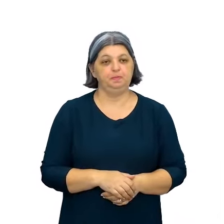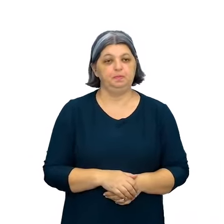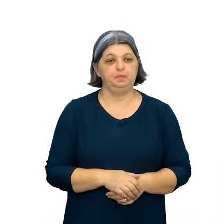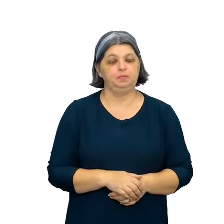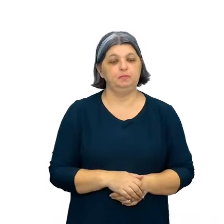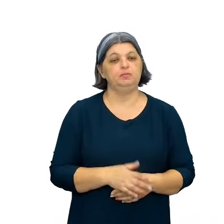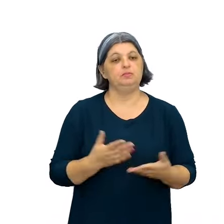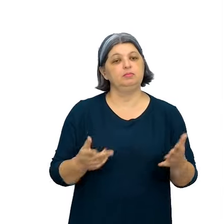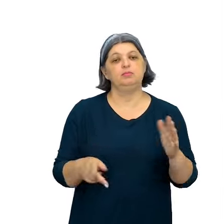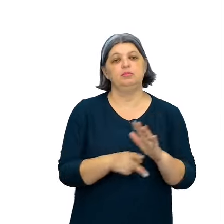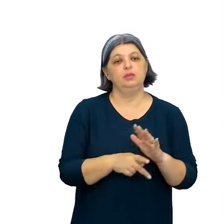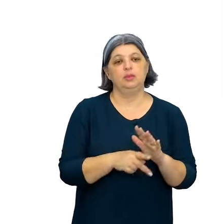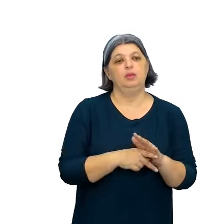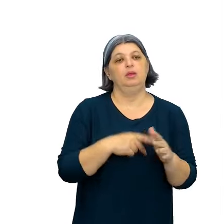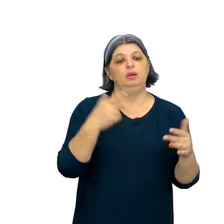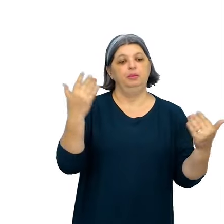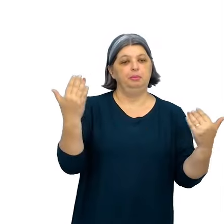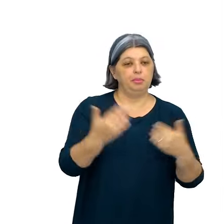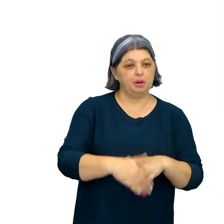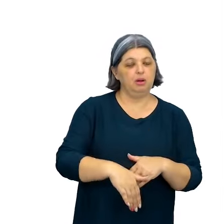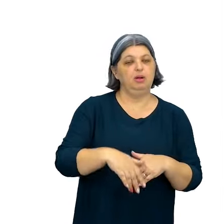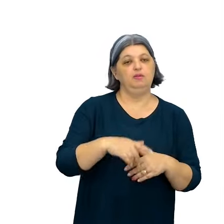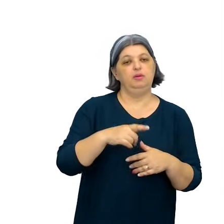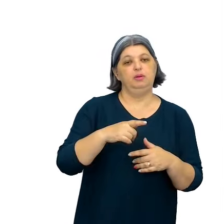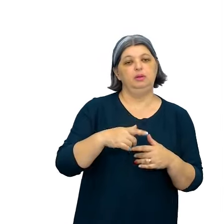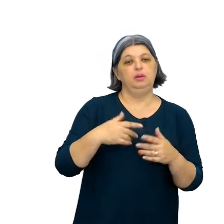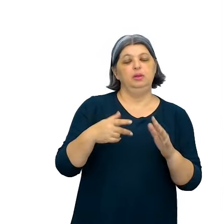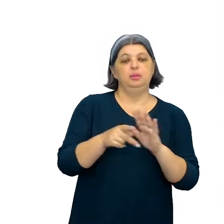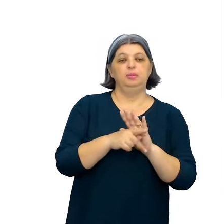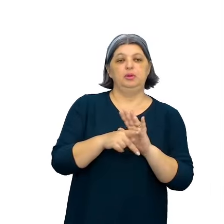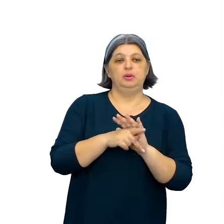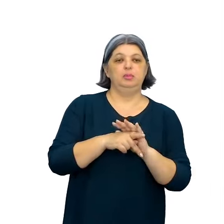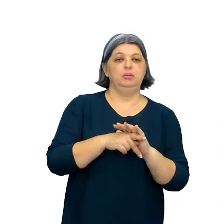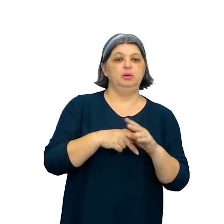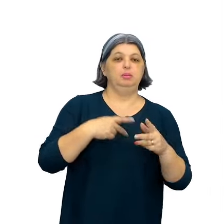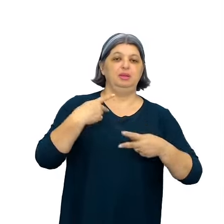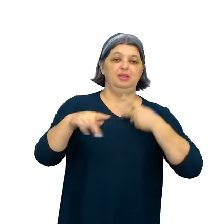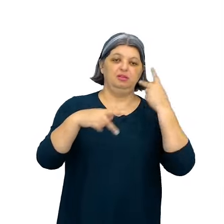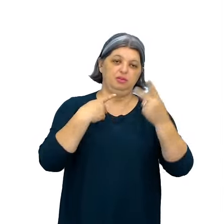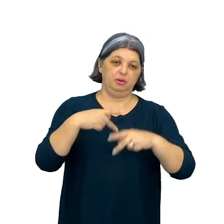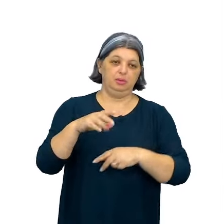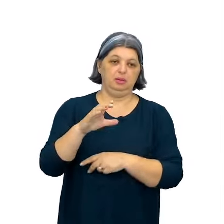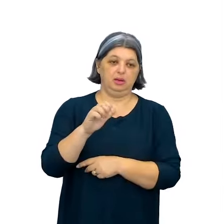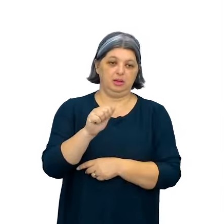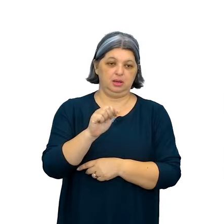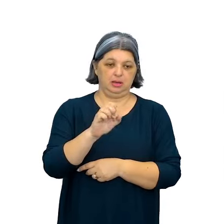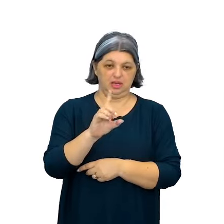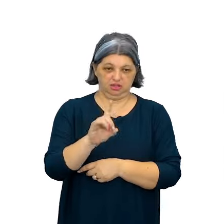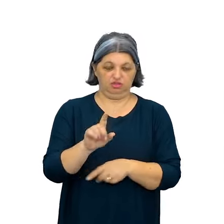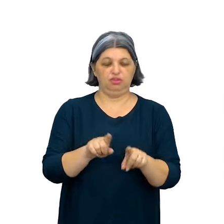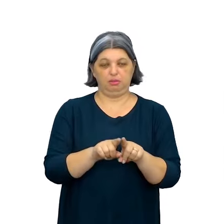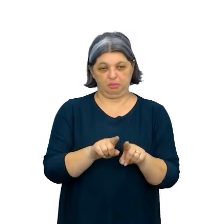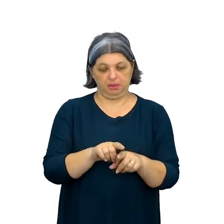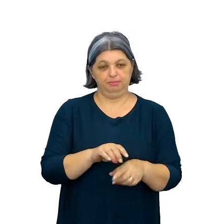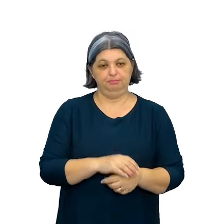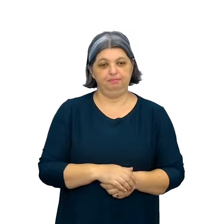Como o SAEB, SARESP, ou da plataforma CAED, entre outras, né? As